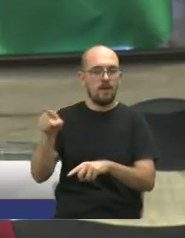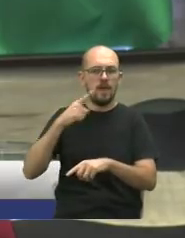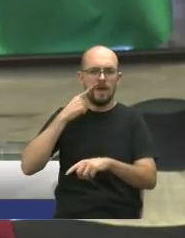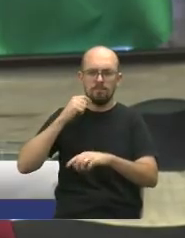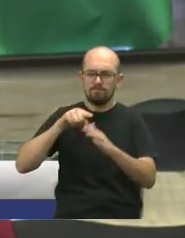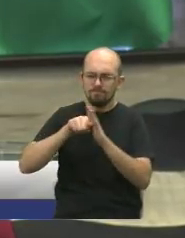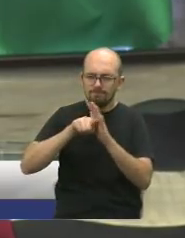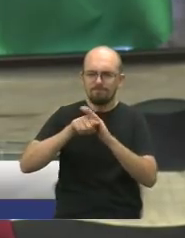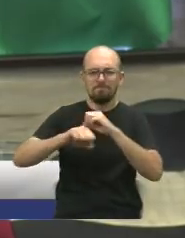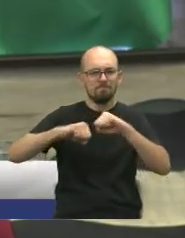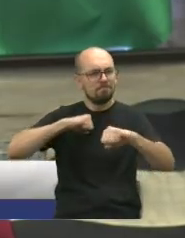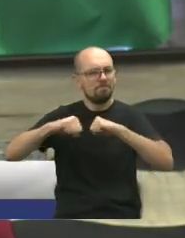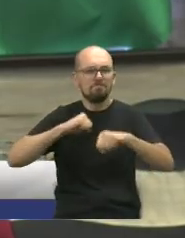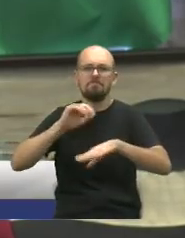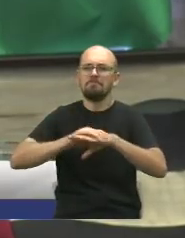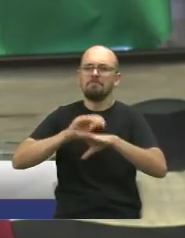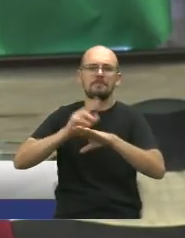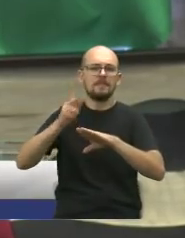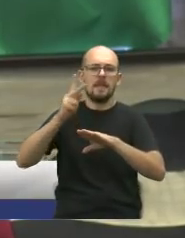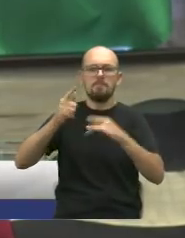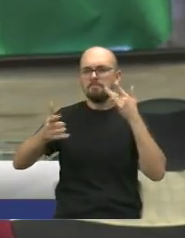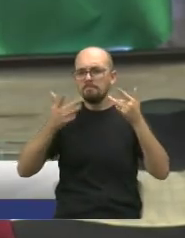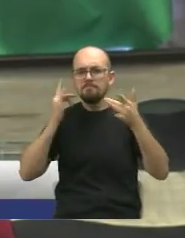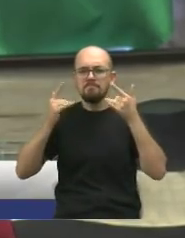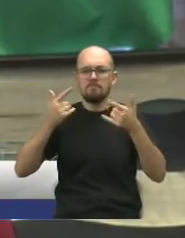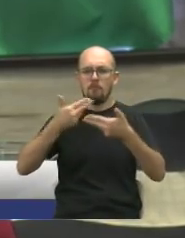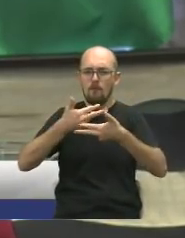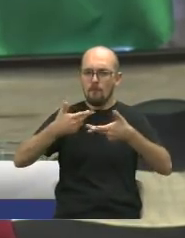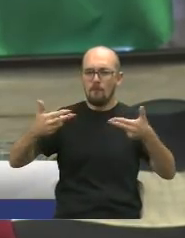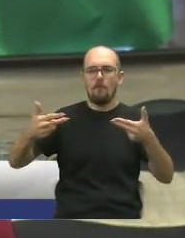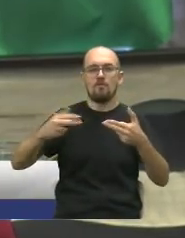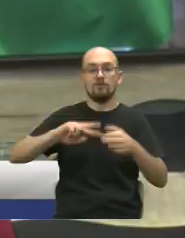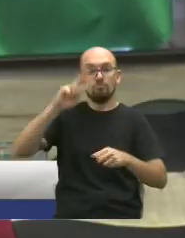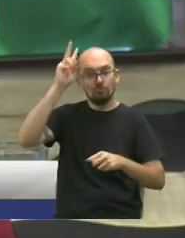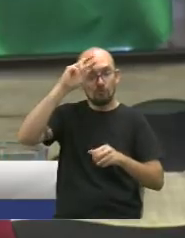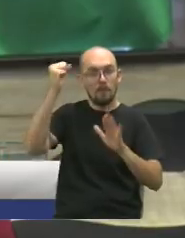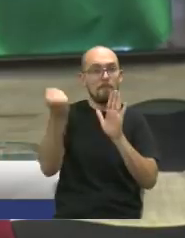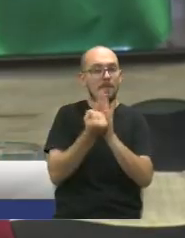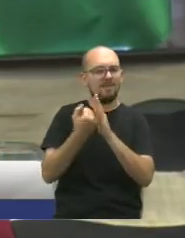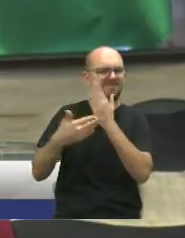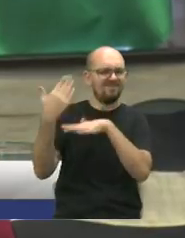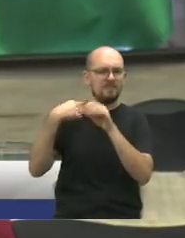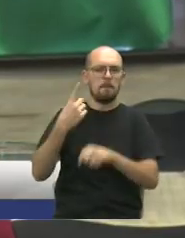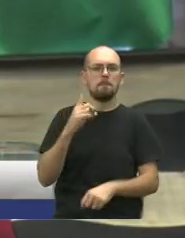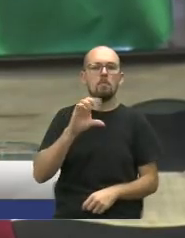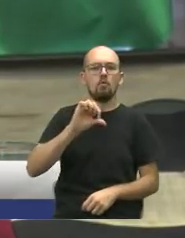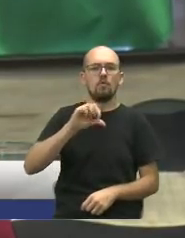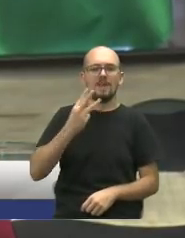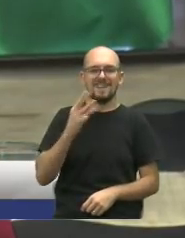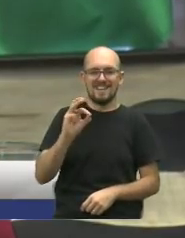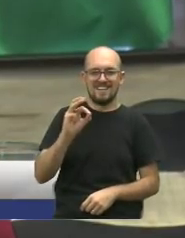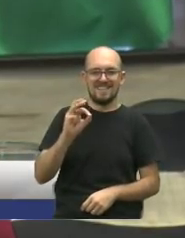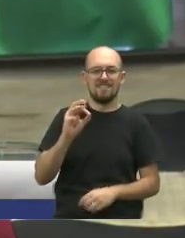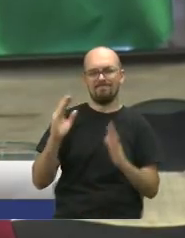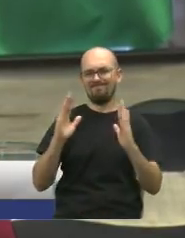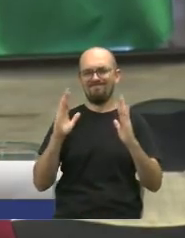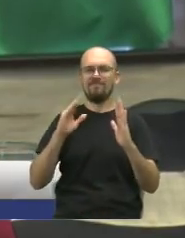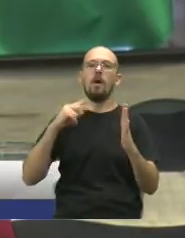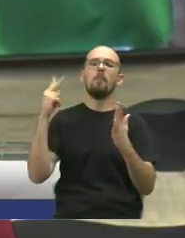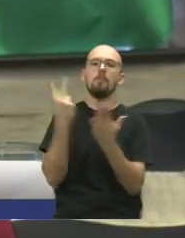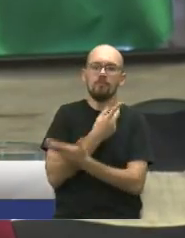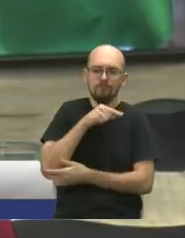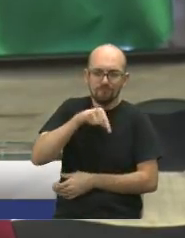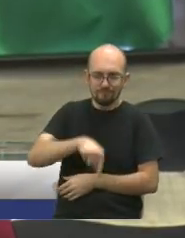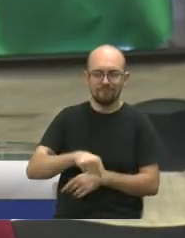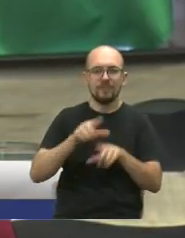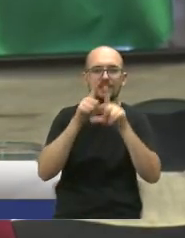um entusiasta de todo o processo histórico ali dos anos 30, que envolve esse fato, que trouxe consequências para a nossa cidade.